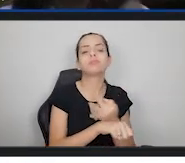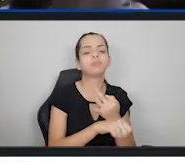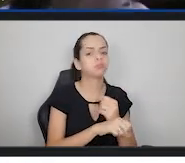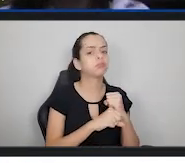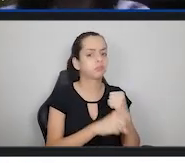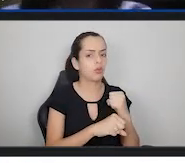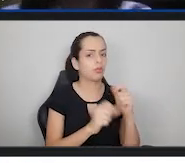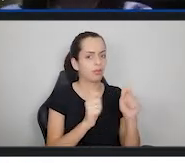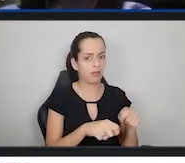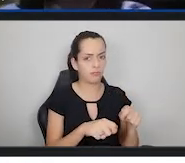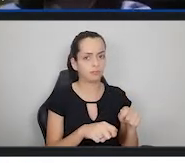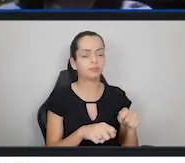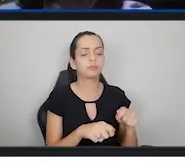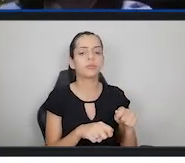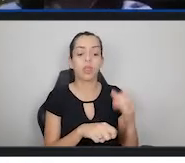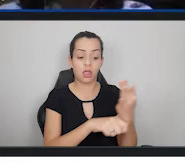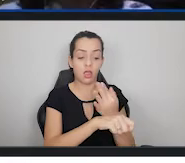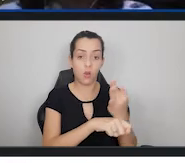ter visto isso.